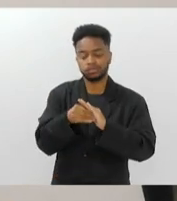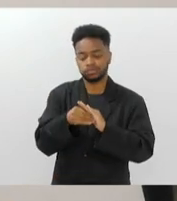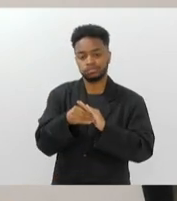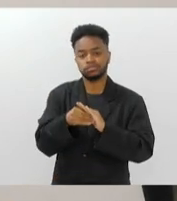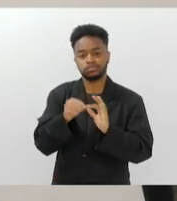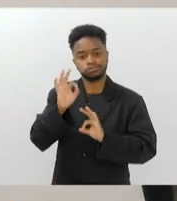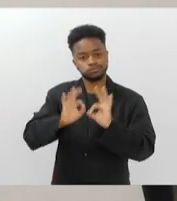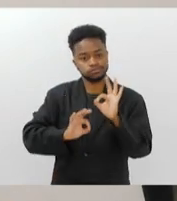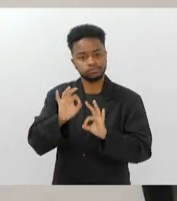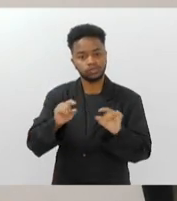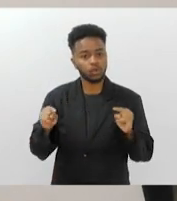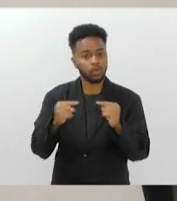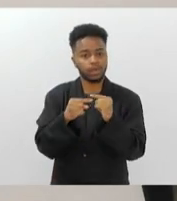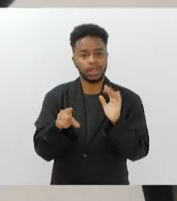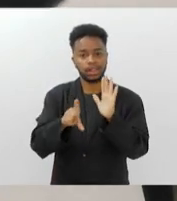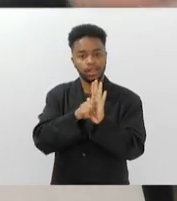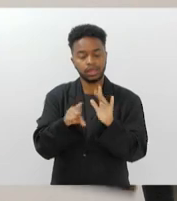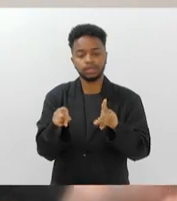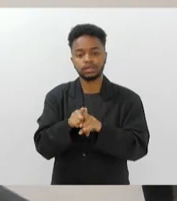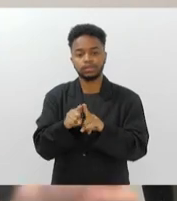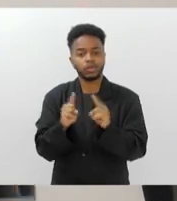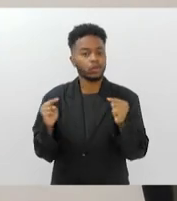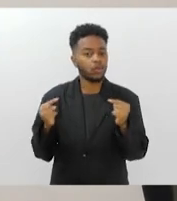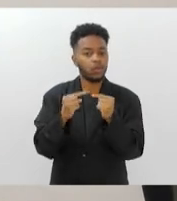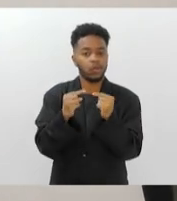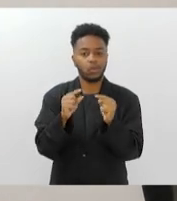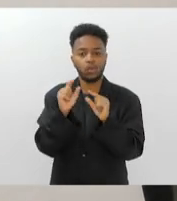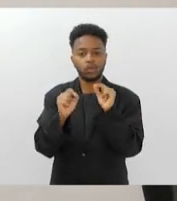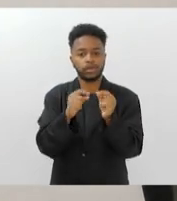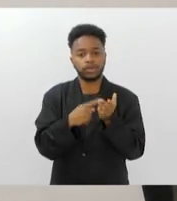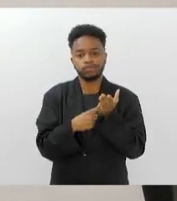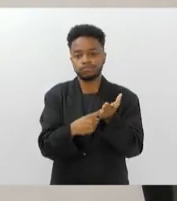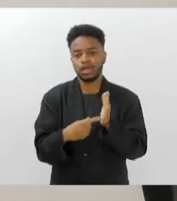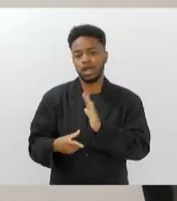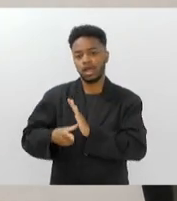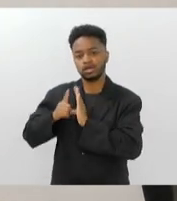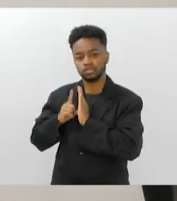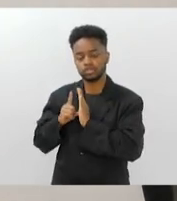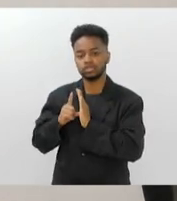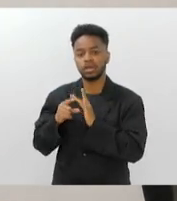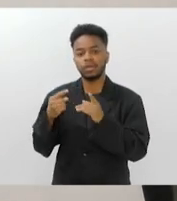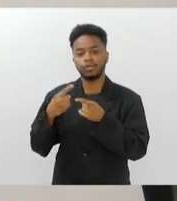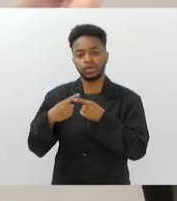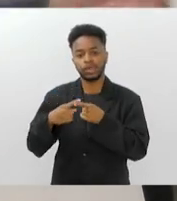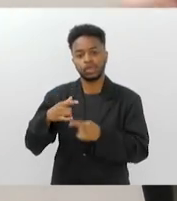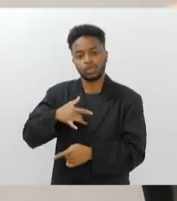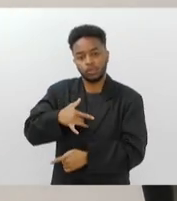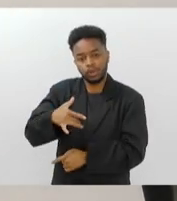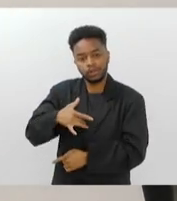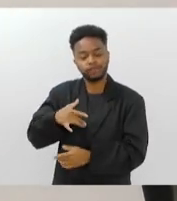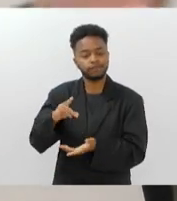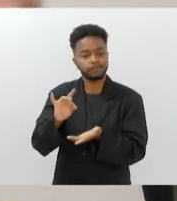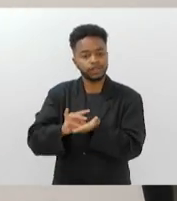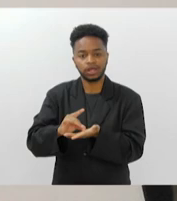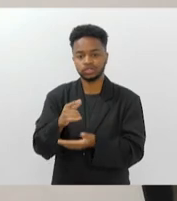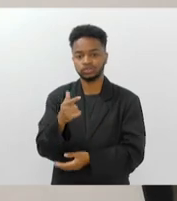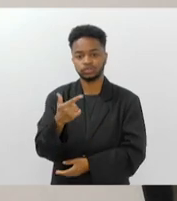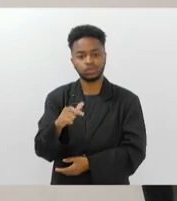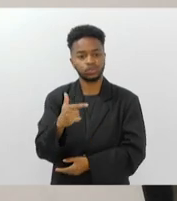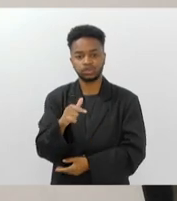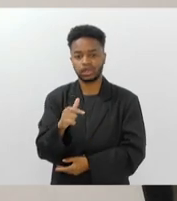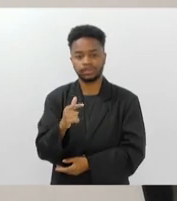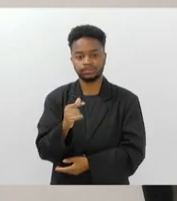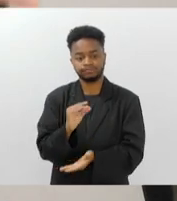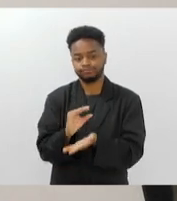elaborado com base na lei no que foi pactuado anteriormente de que a tuberculose de fato não recebeu aquele